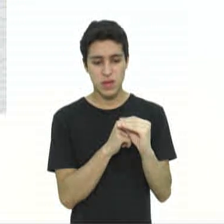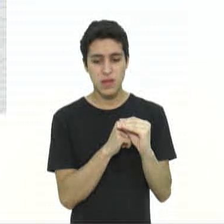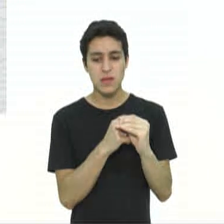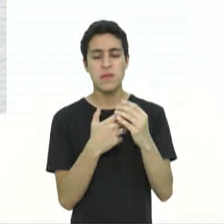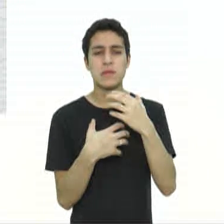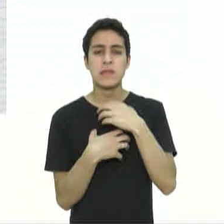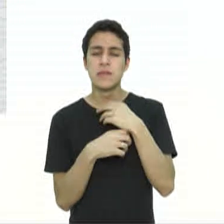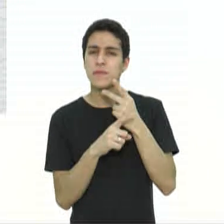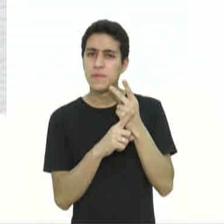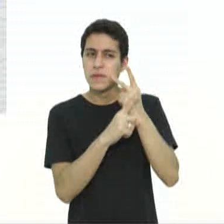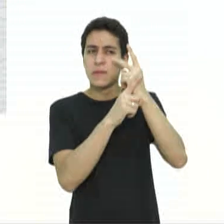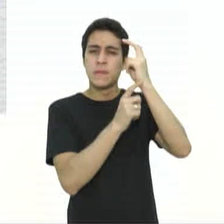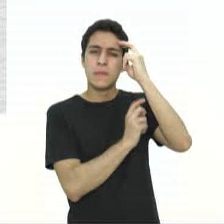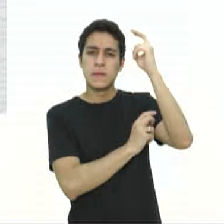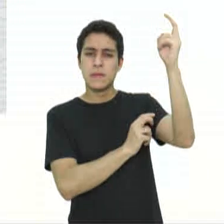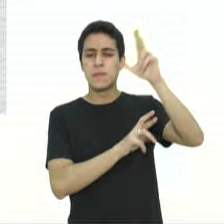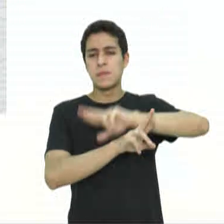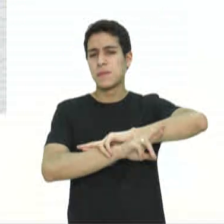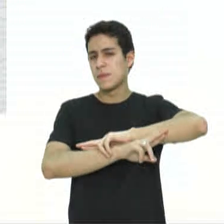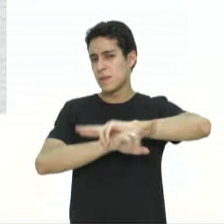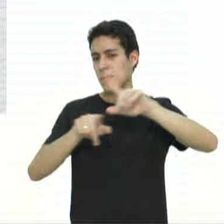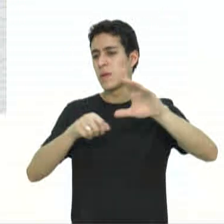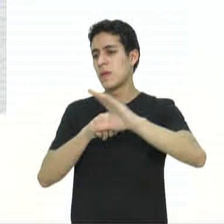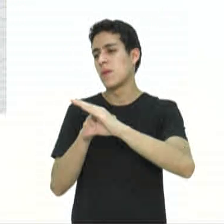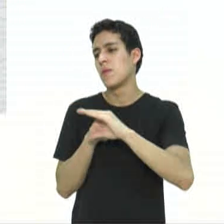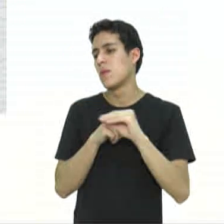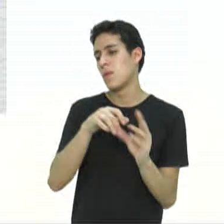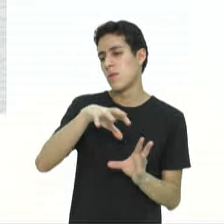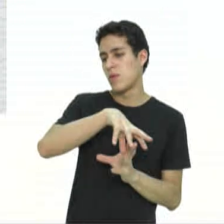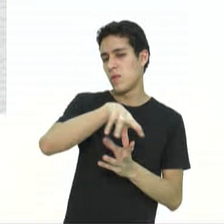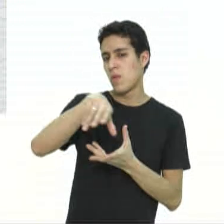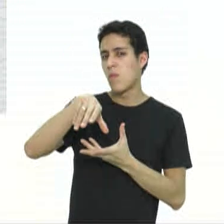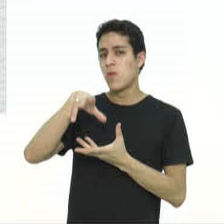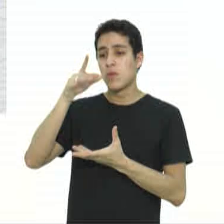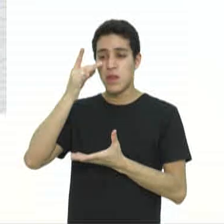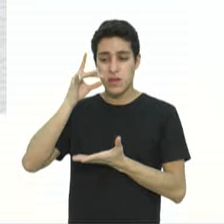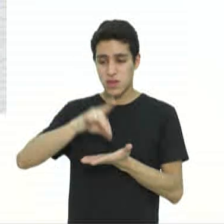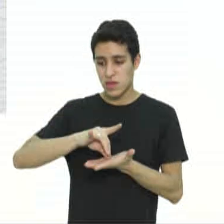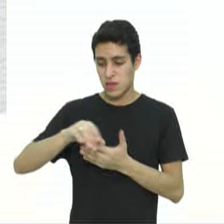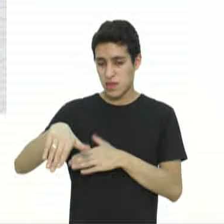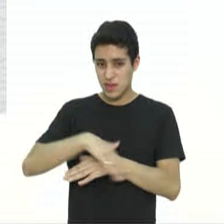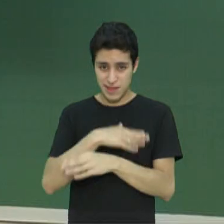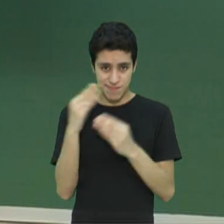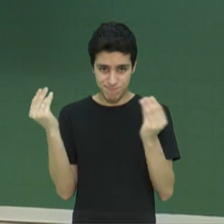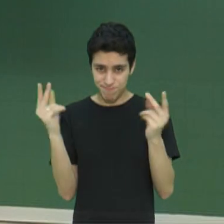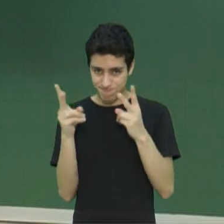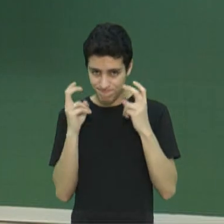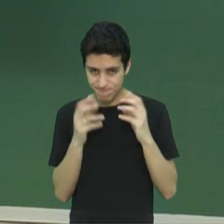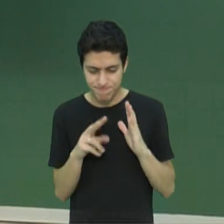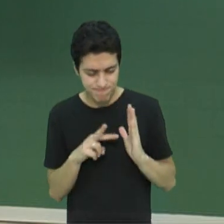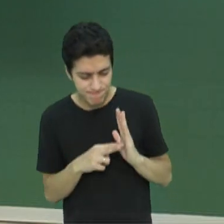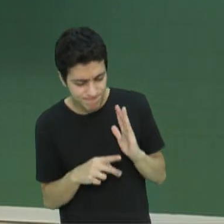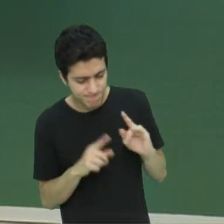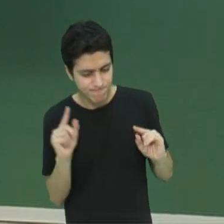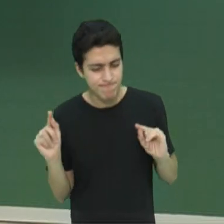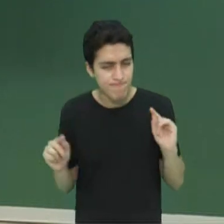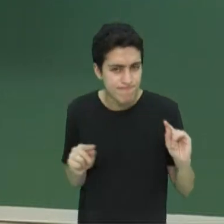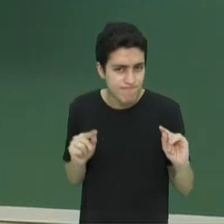intuição intelectual totalmente diferente do conhecimento do mundo sensível. Ou seja, o que